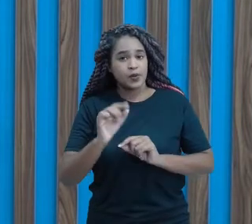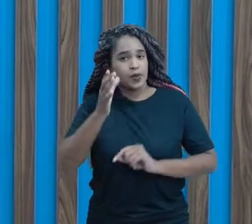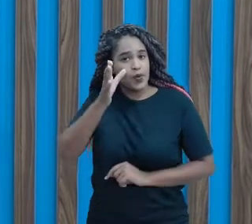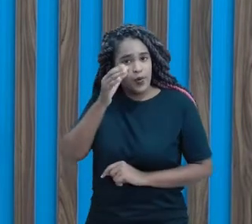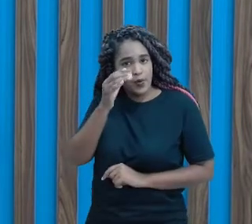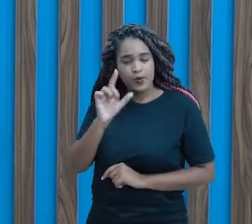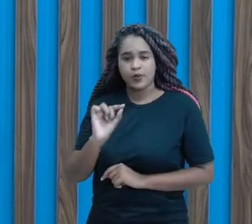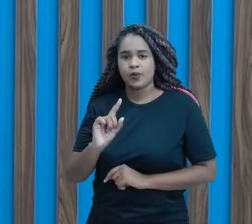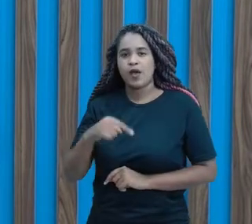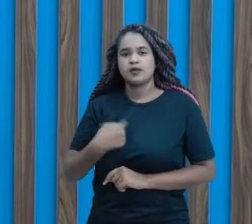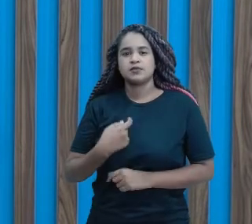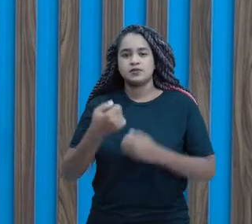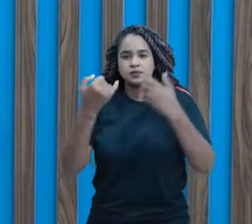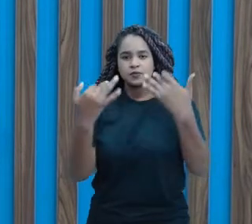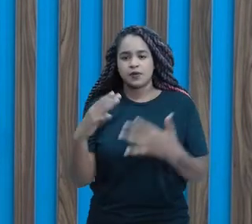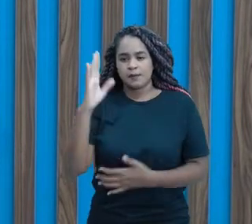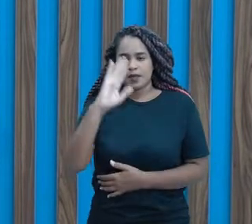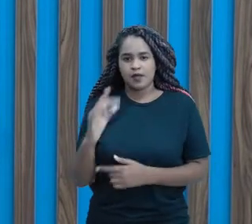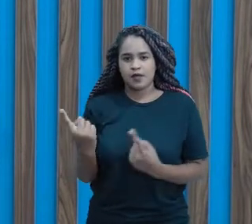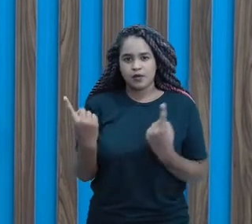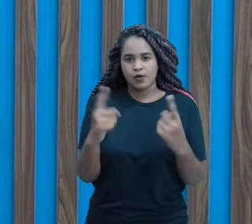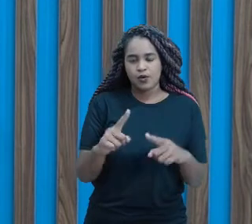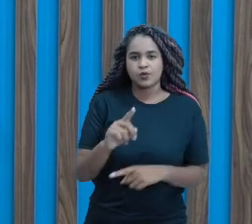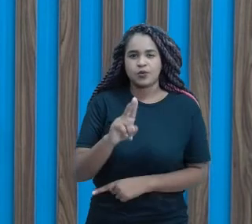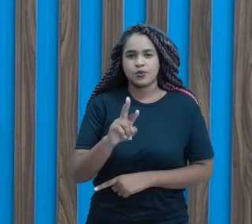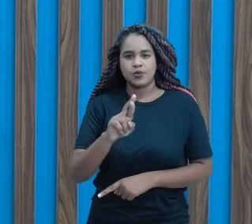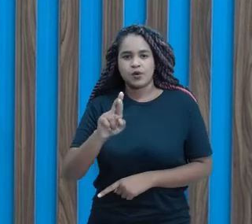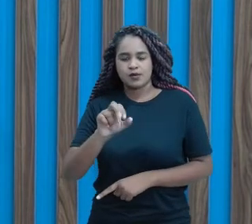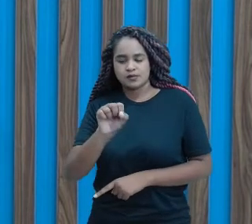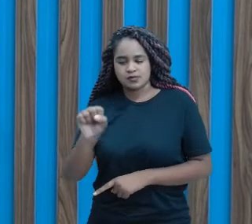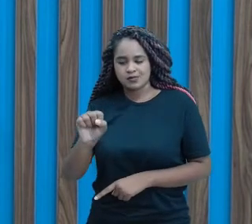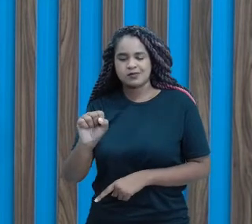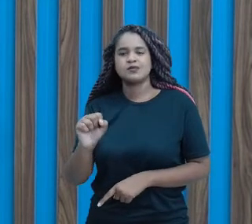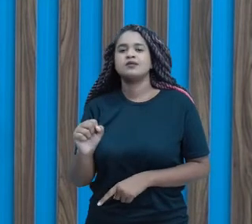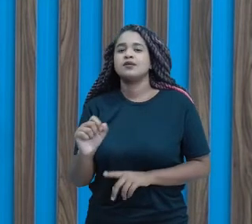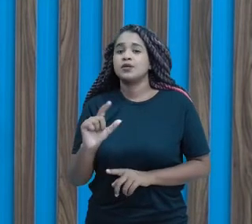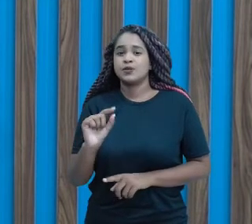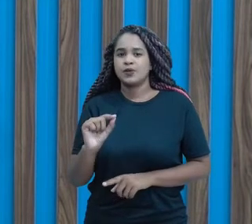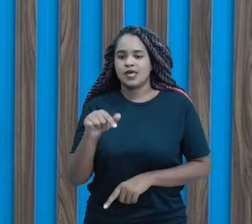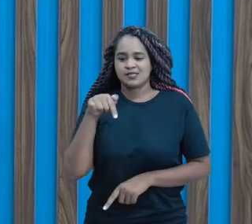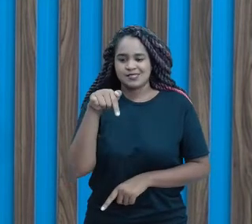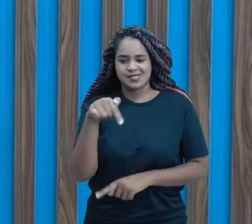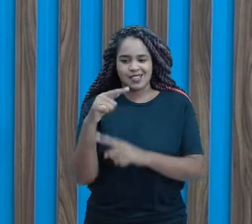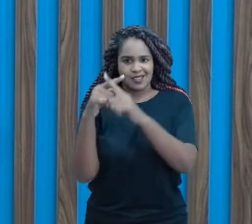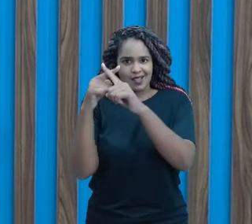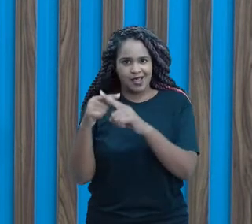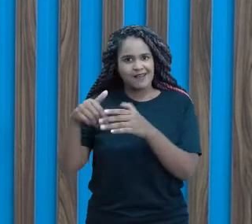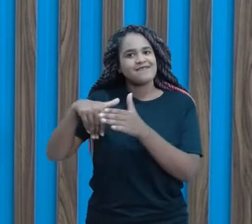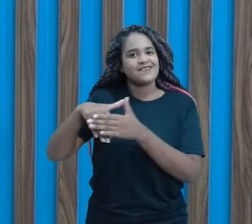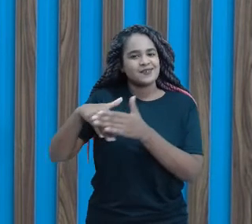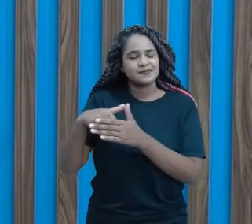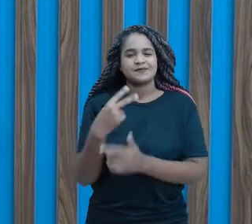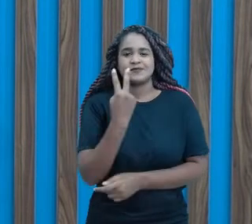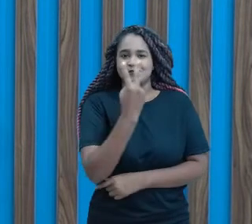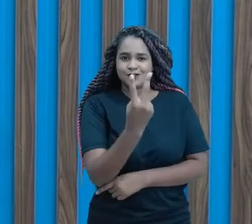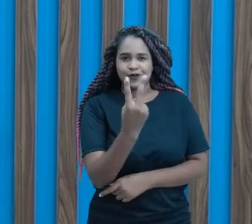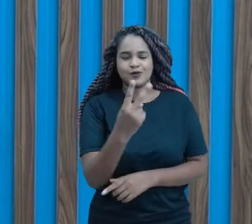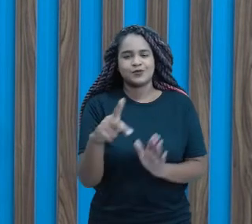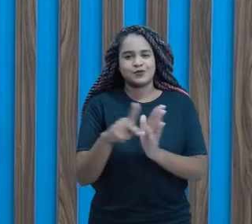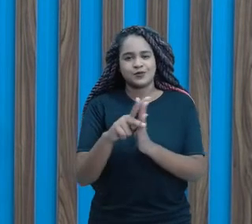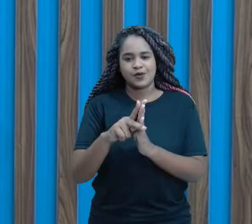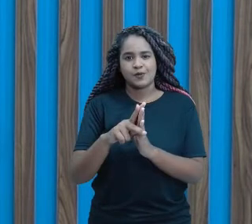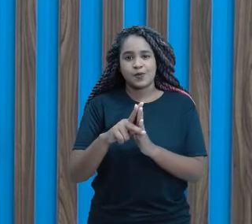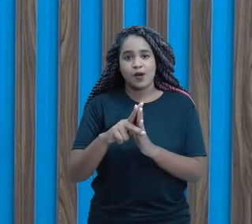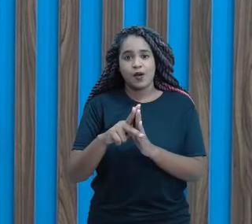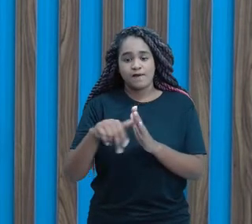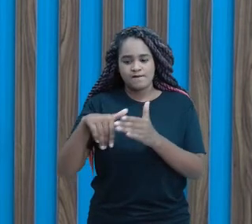a gente falou aqui, Brasil versus União Soviética, foram 7 jogos, né? 2 jogos de Copa do Mundo,